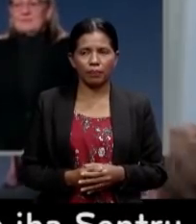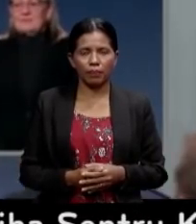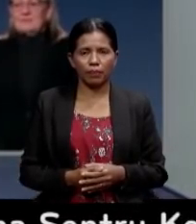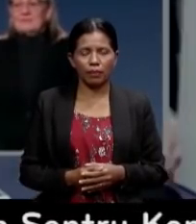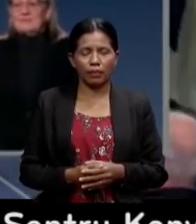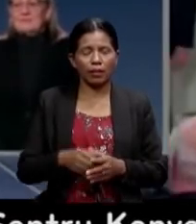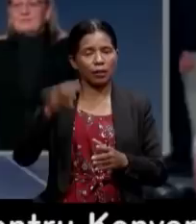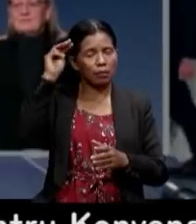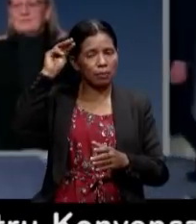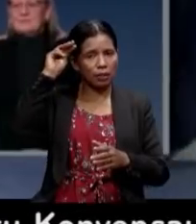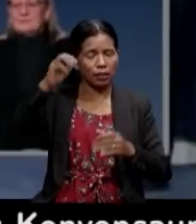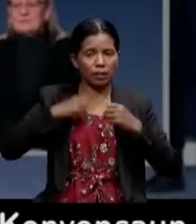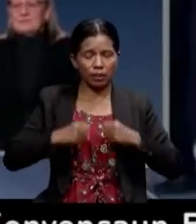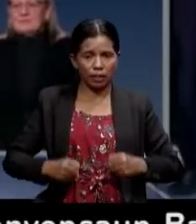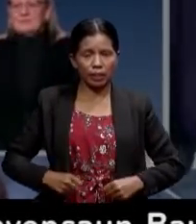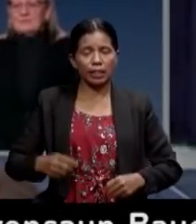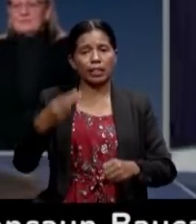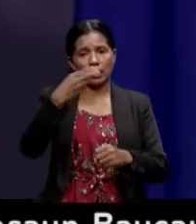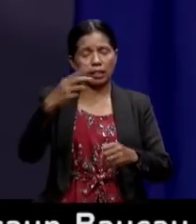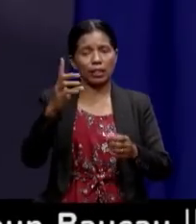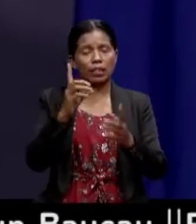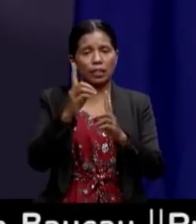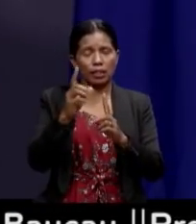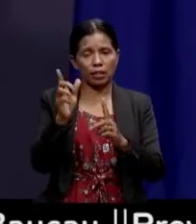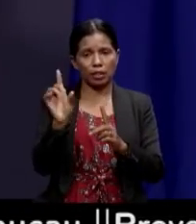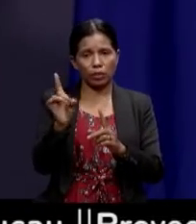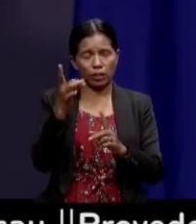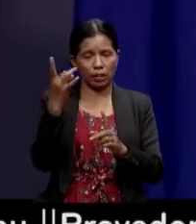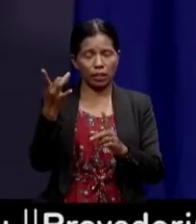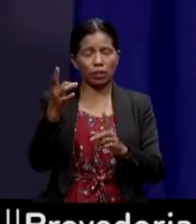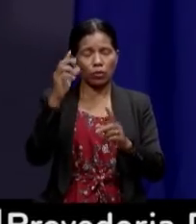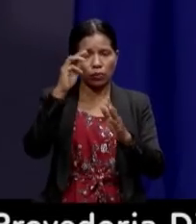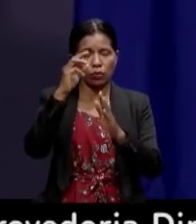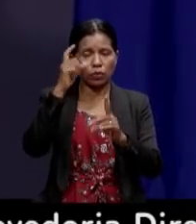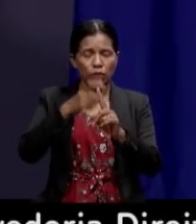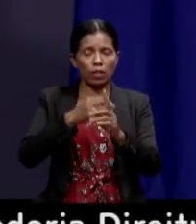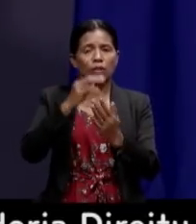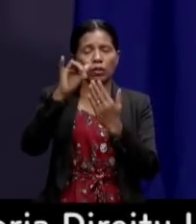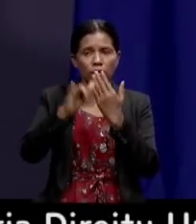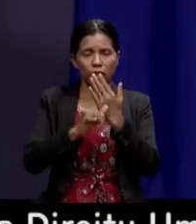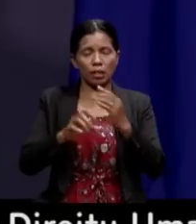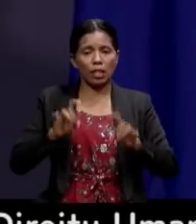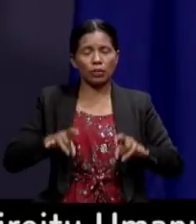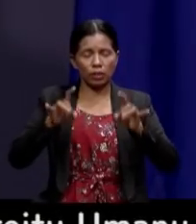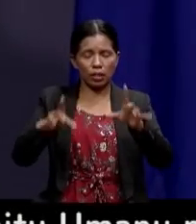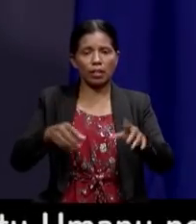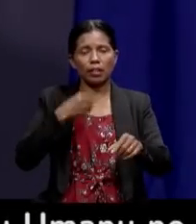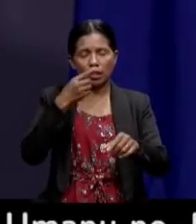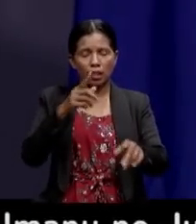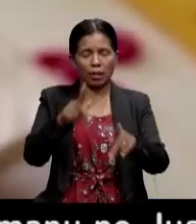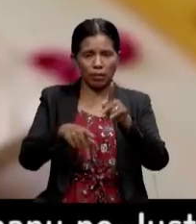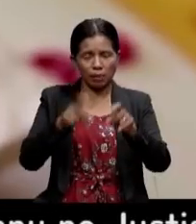Ministro de Saúde Greg Hunt e Quinta Lawrence Anulo Resenhito Fulang Sunyo Hateteng, Austrália se recomenda de emanibe idade liu tinang ning